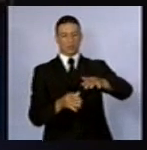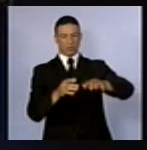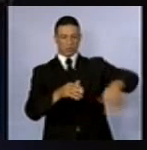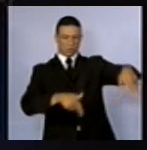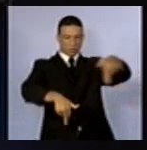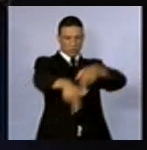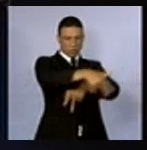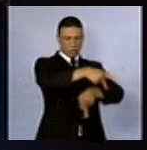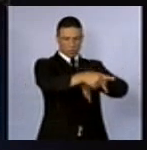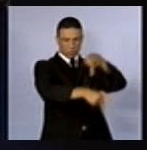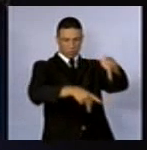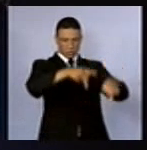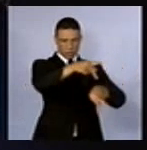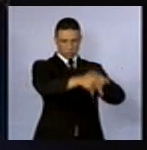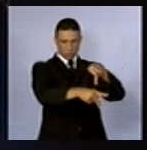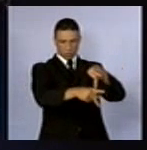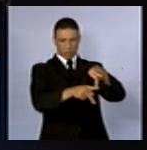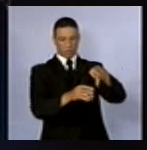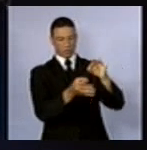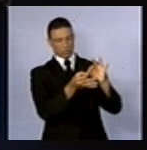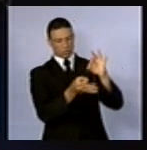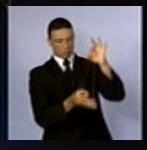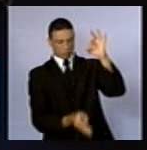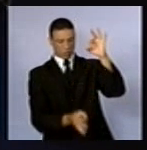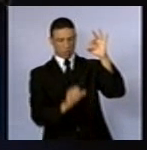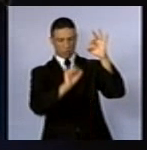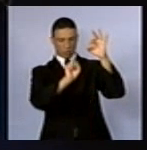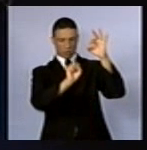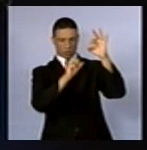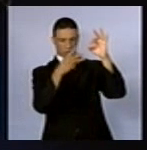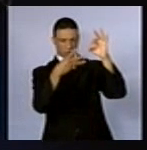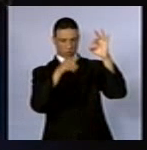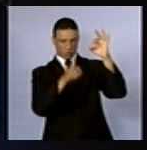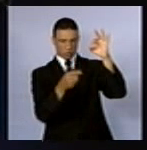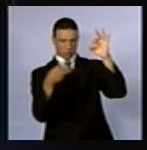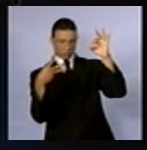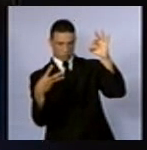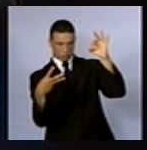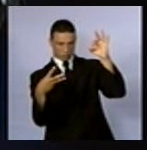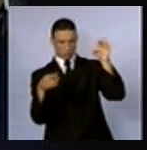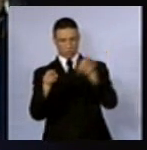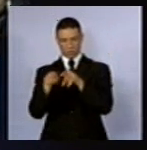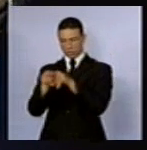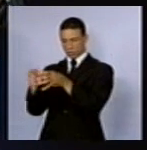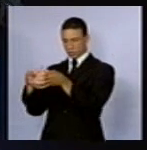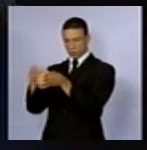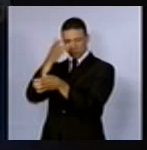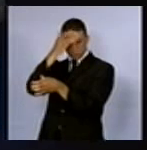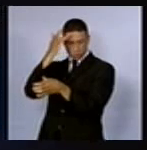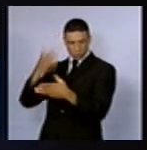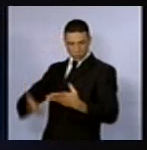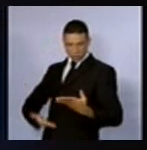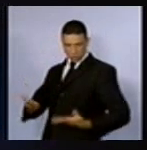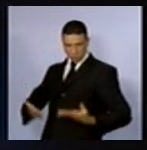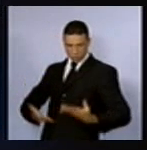em geral de 83,33 micr Tesla e para população ocupacional de